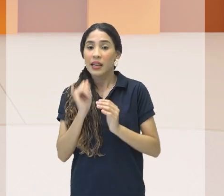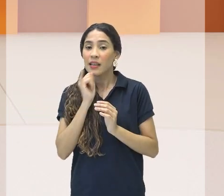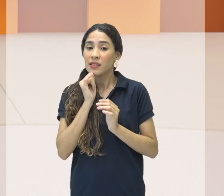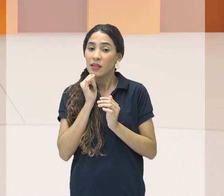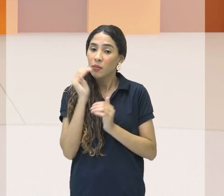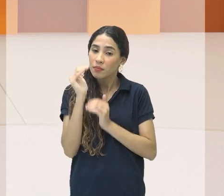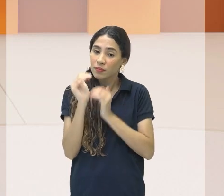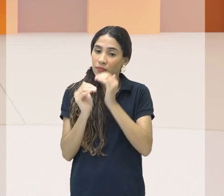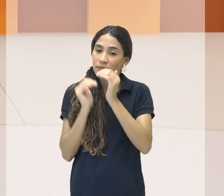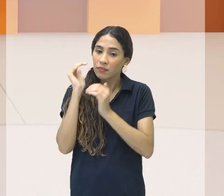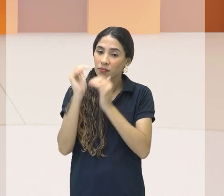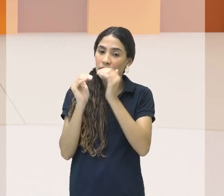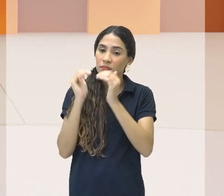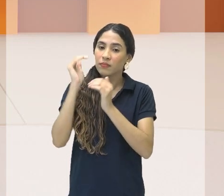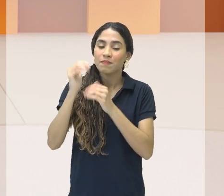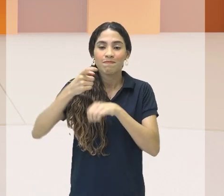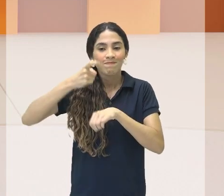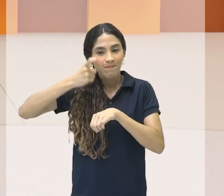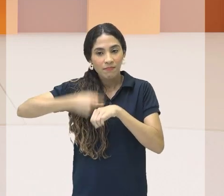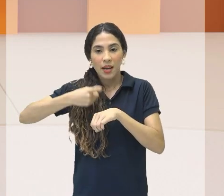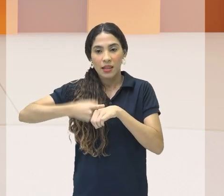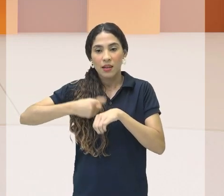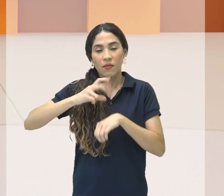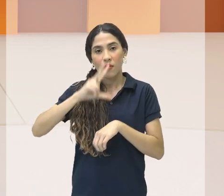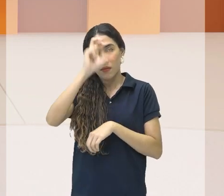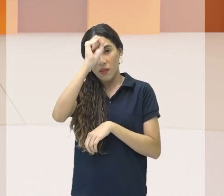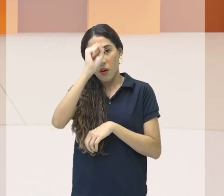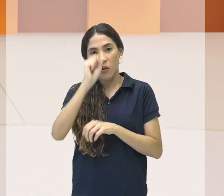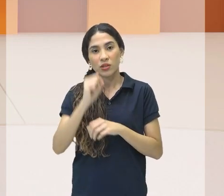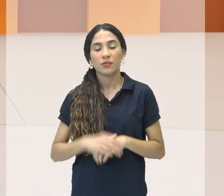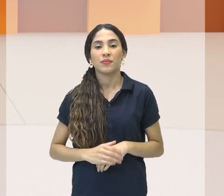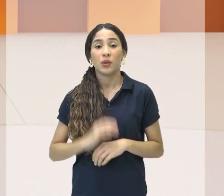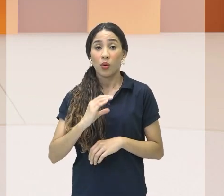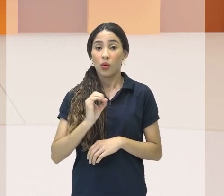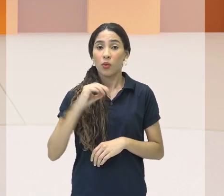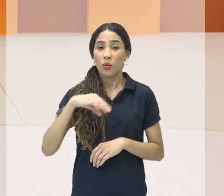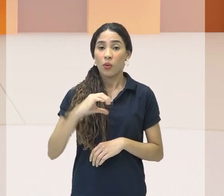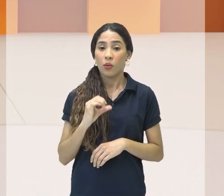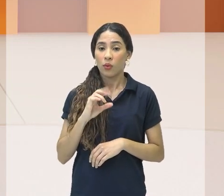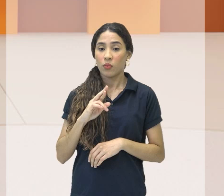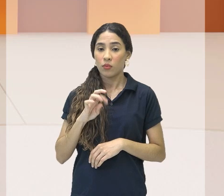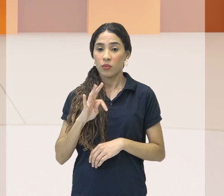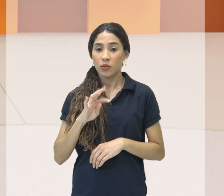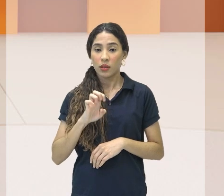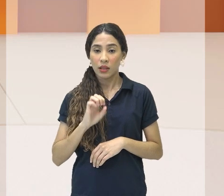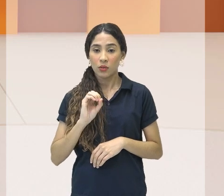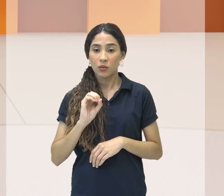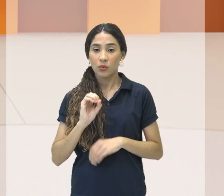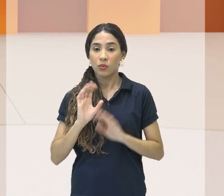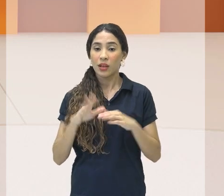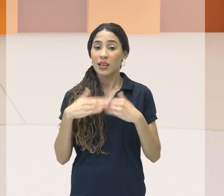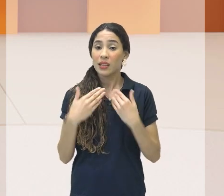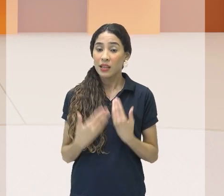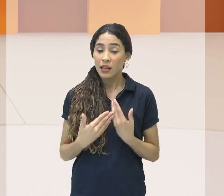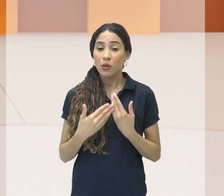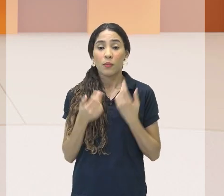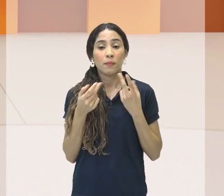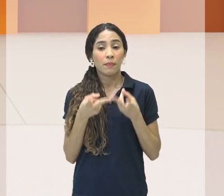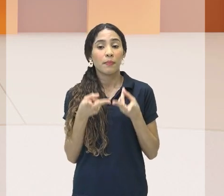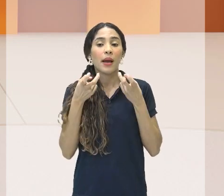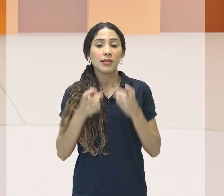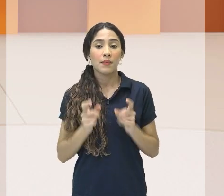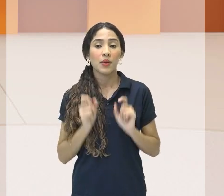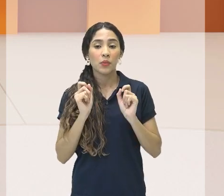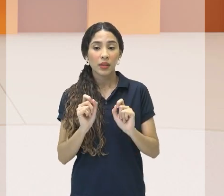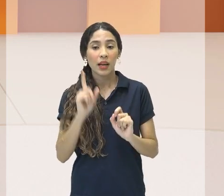né, o asfalto, o concreto, né? Então, nós estamos percebendo